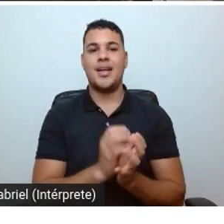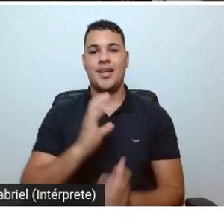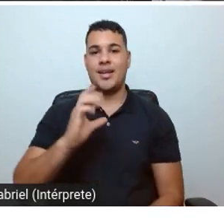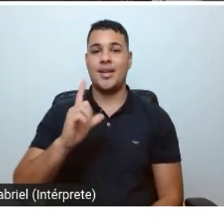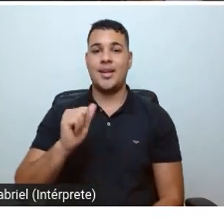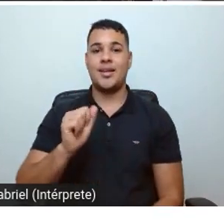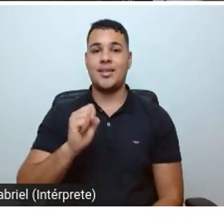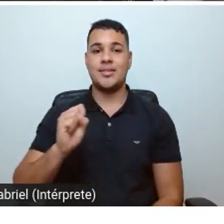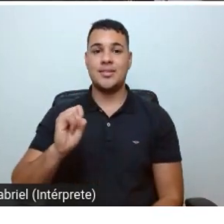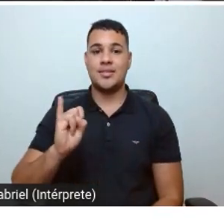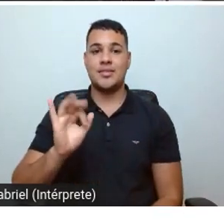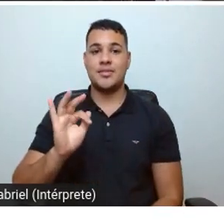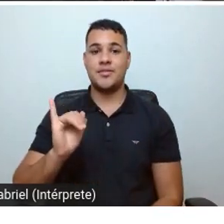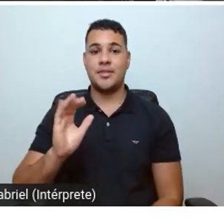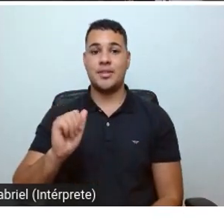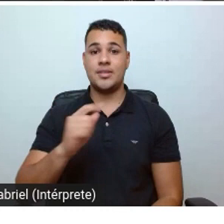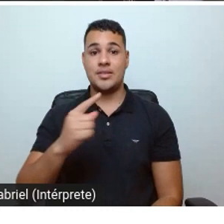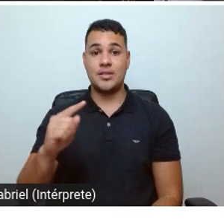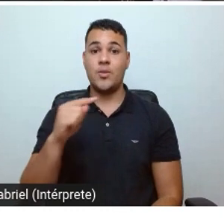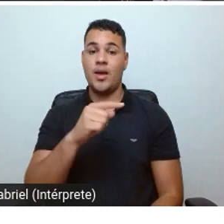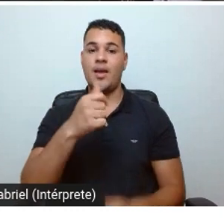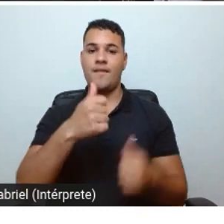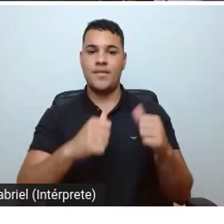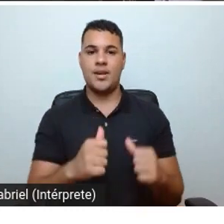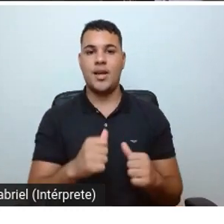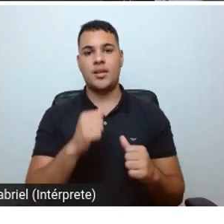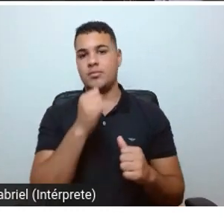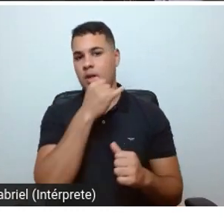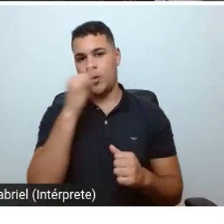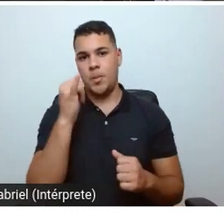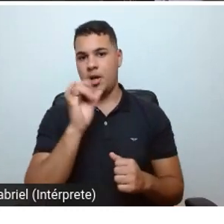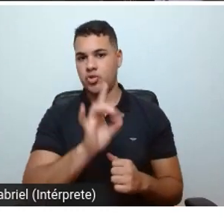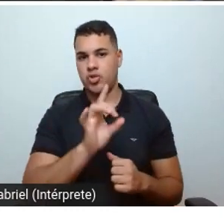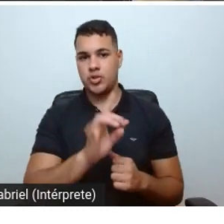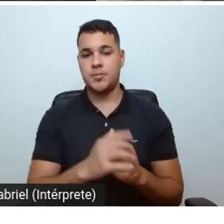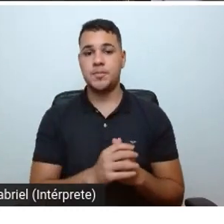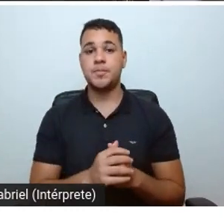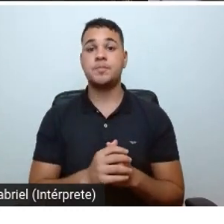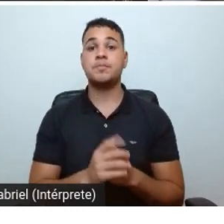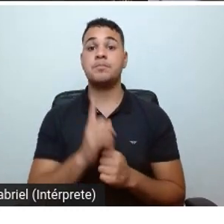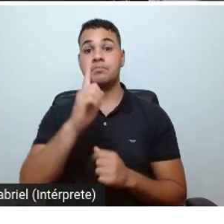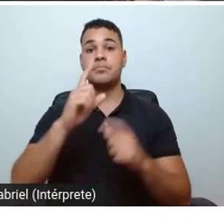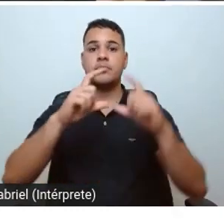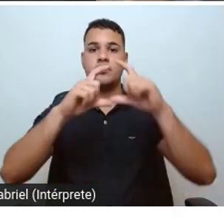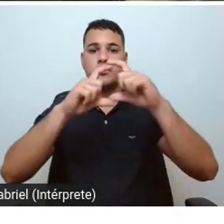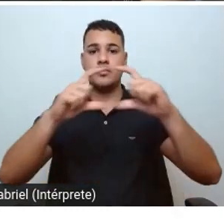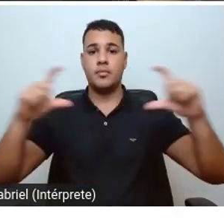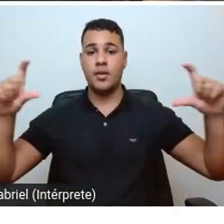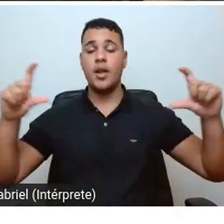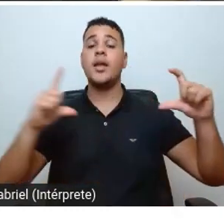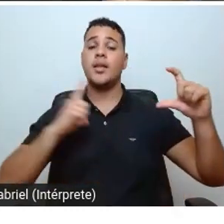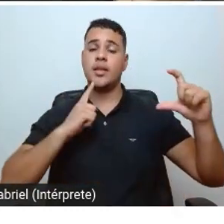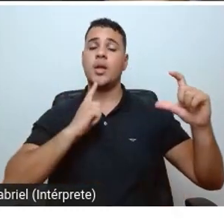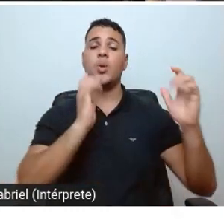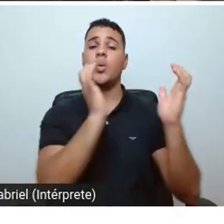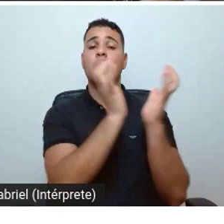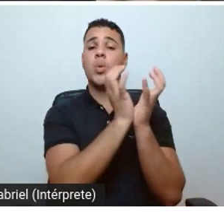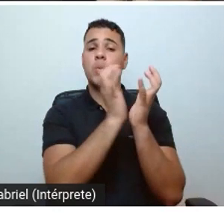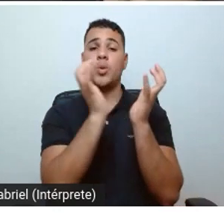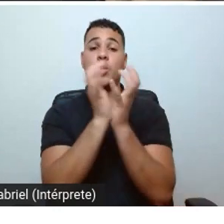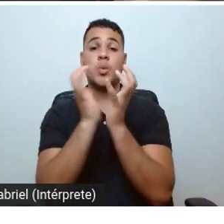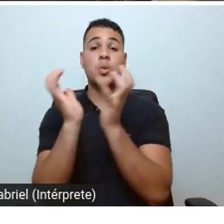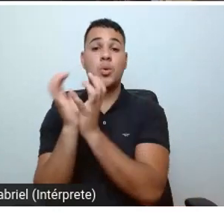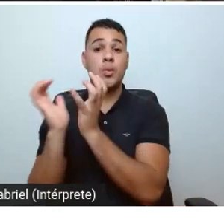avaliadas automaticamente, né? E aqui em cima ficam as avaliações ou as classificações que o